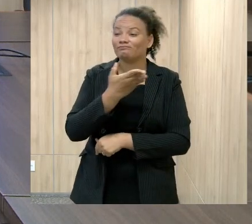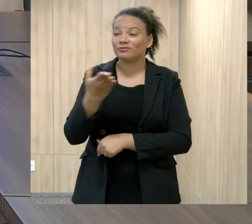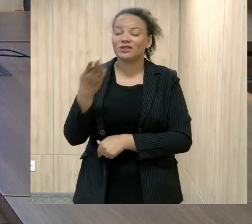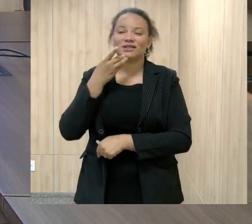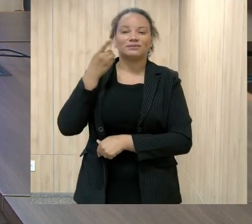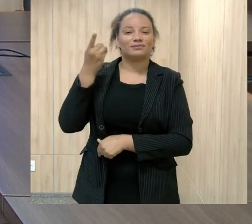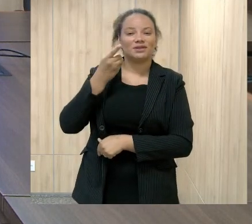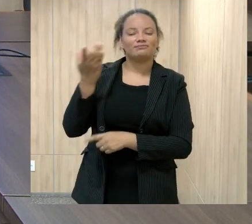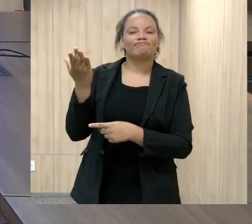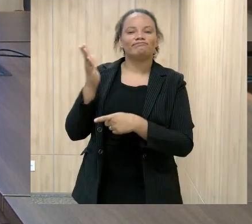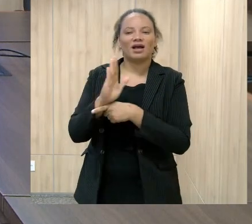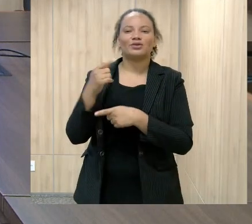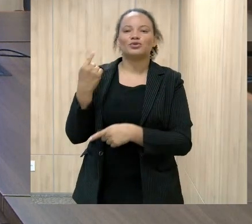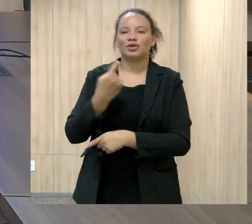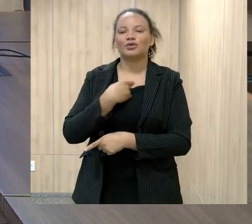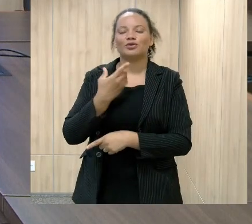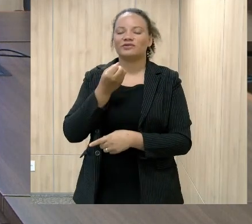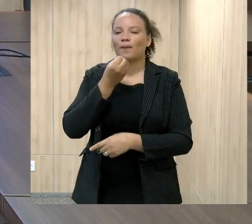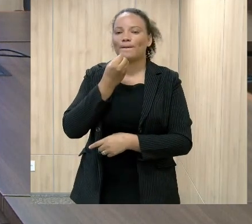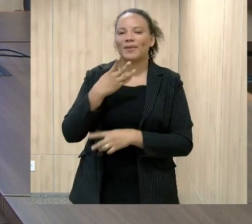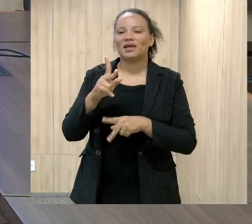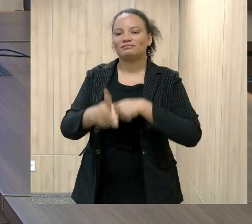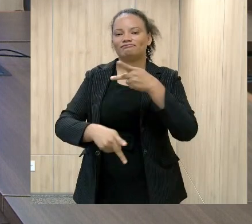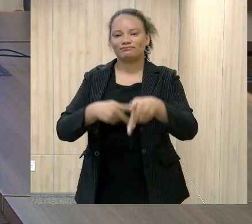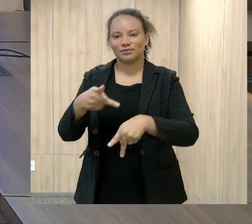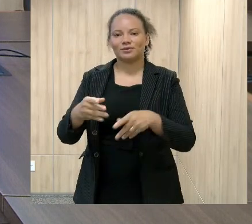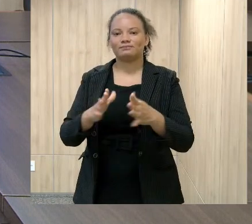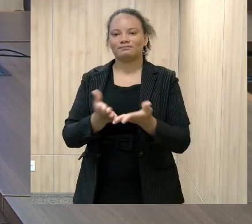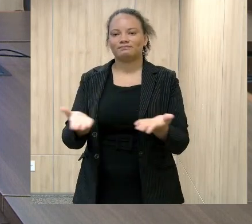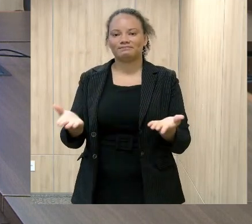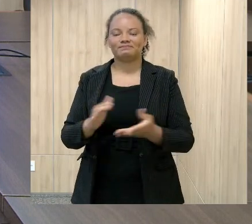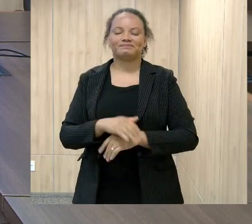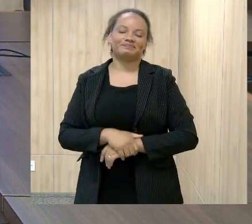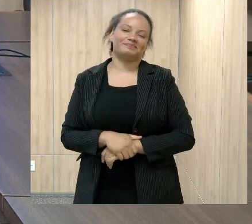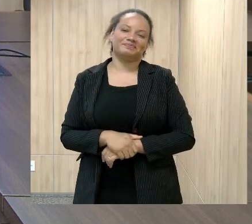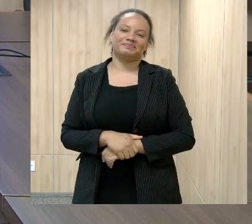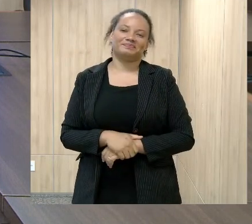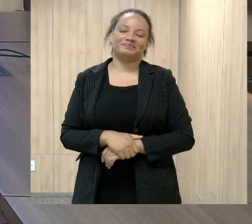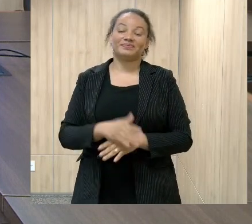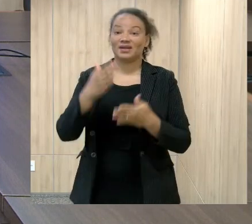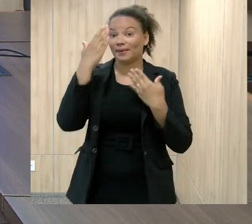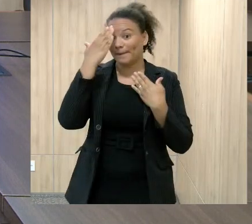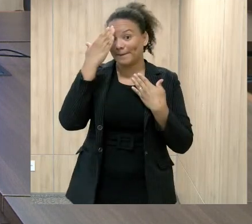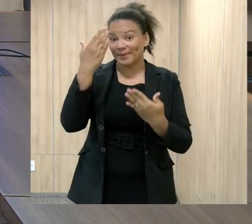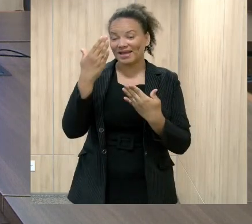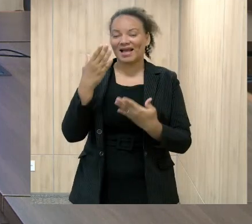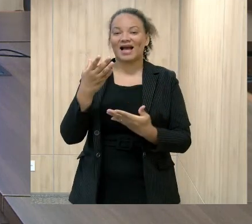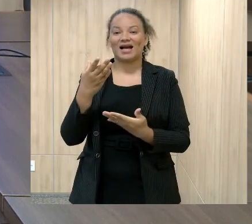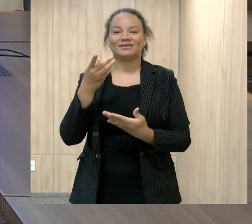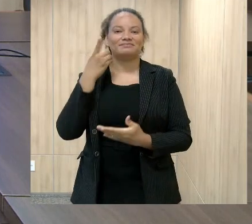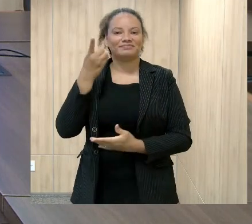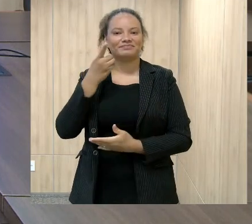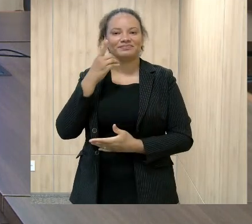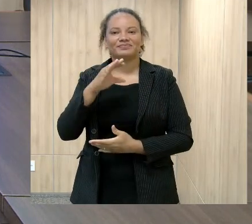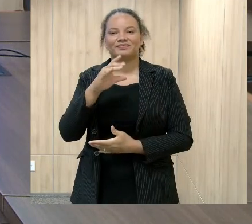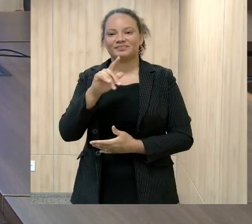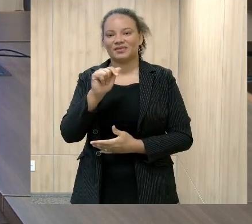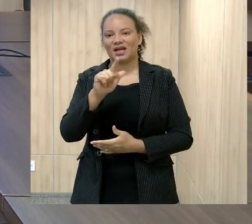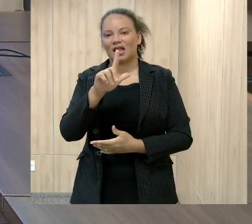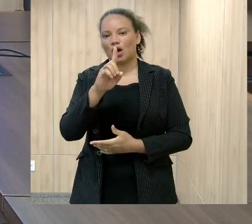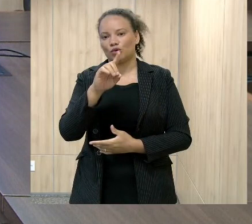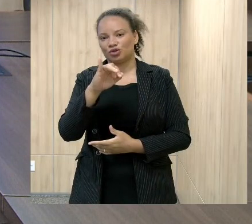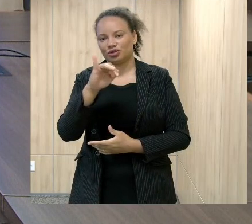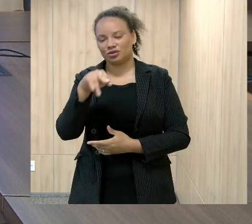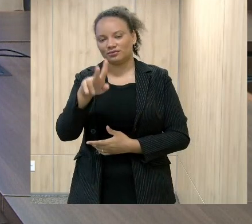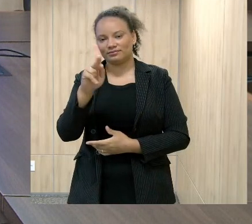ajudando nessa missão de fazer o bem como a todos Obrigada deputada Claudinha de Jesus